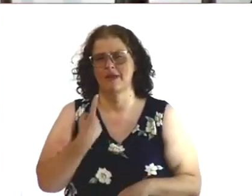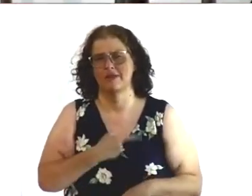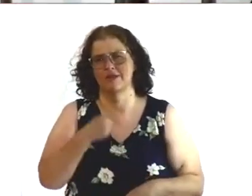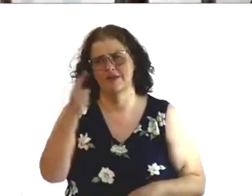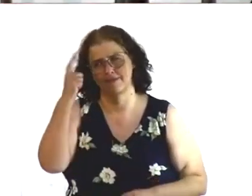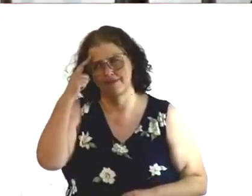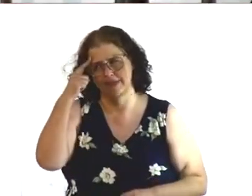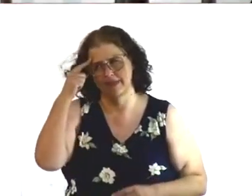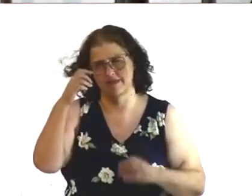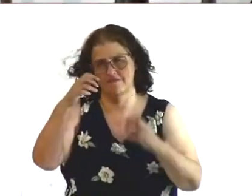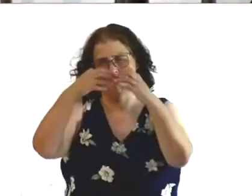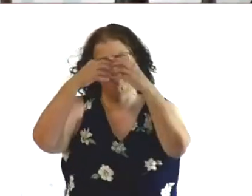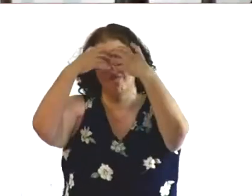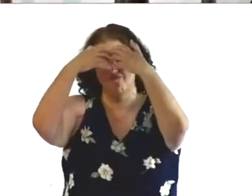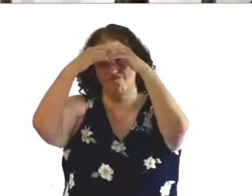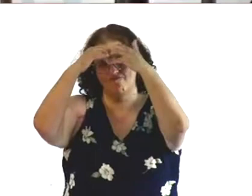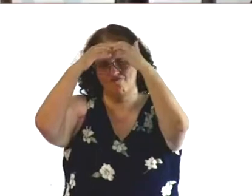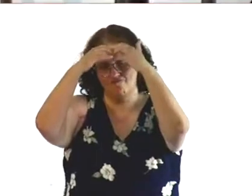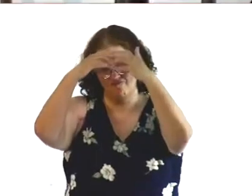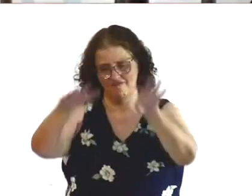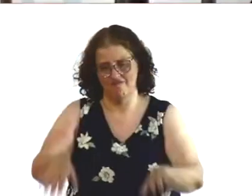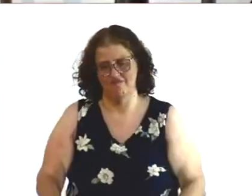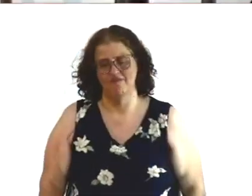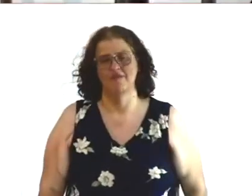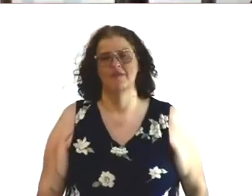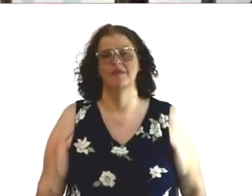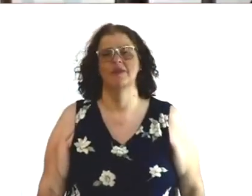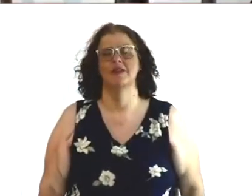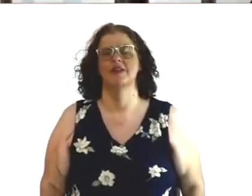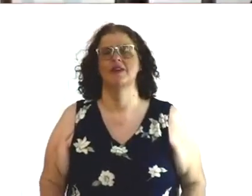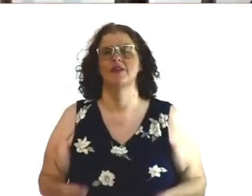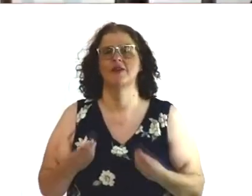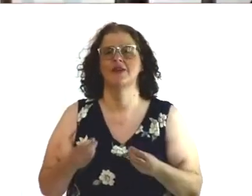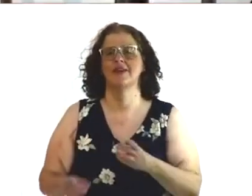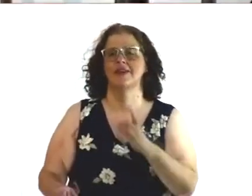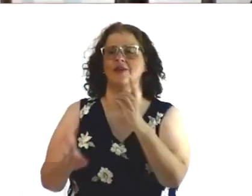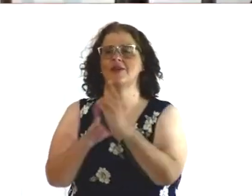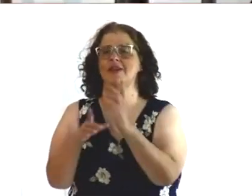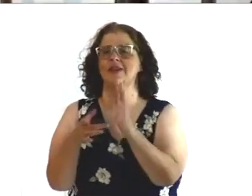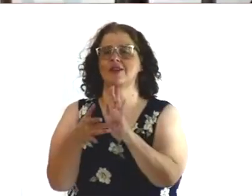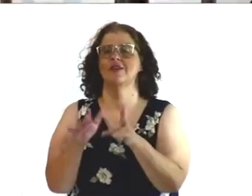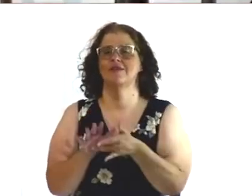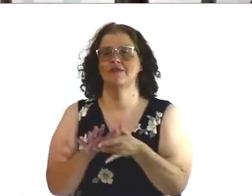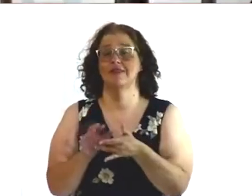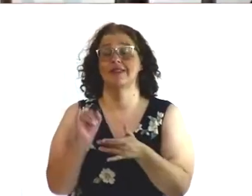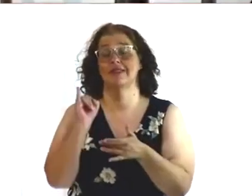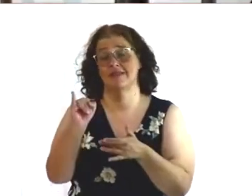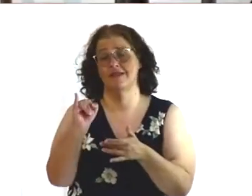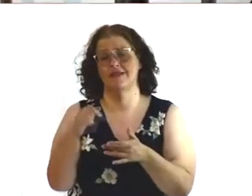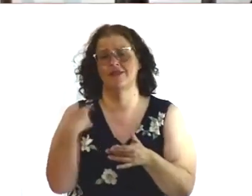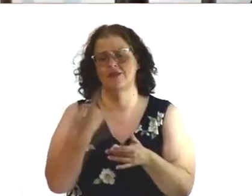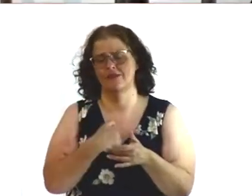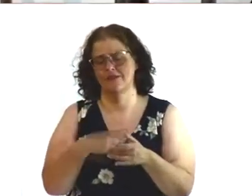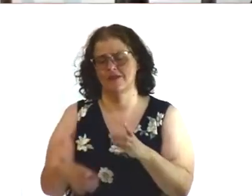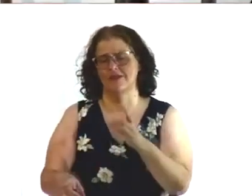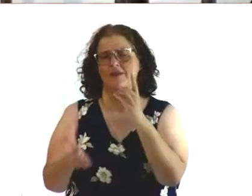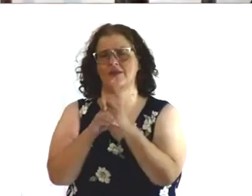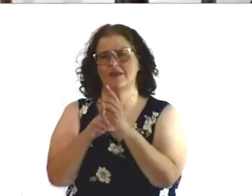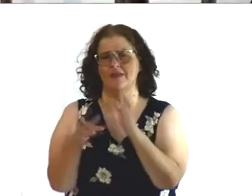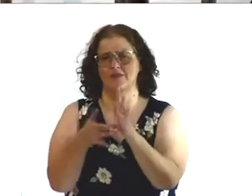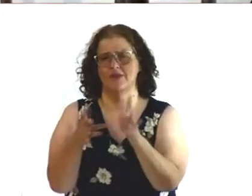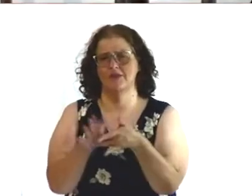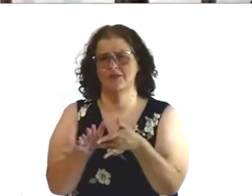sobre se temos encontrado a Jesus, se já o encontramos, se já o